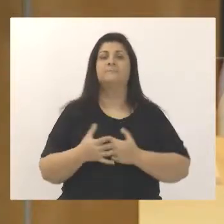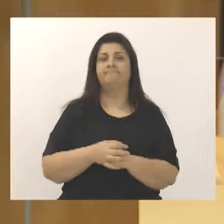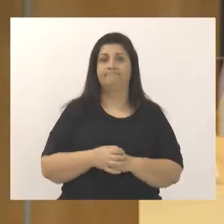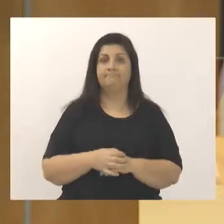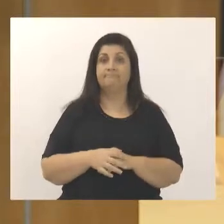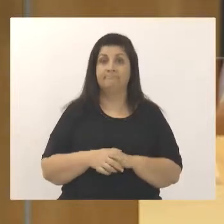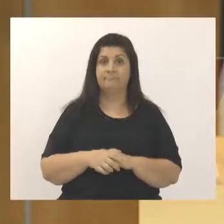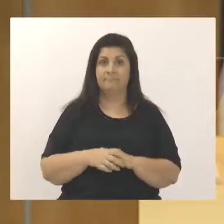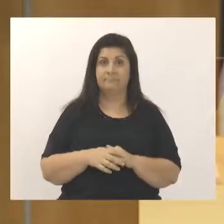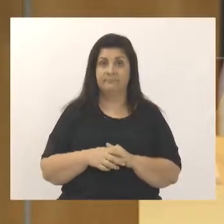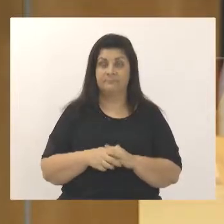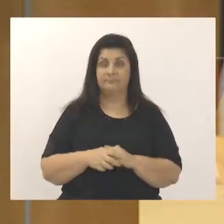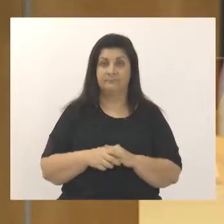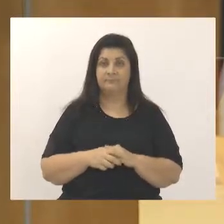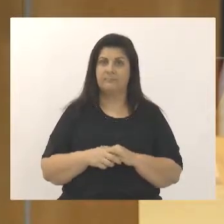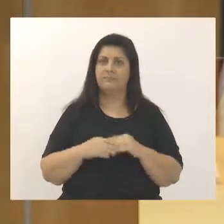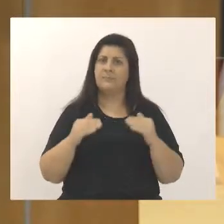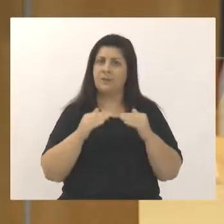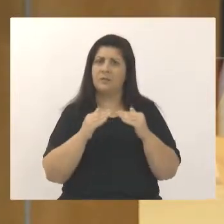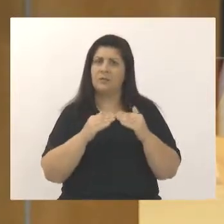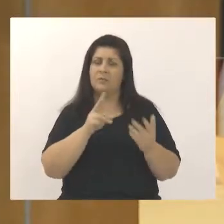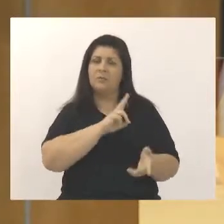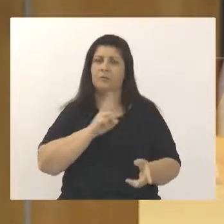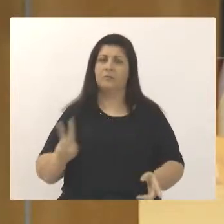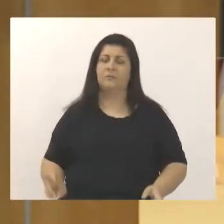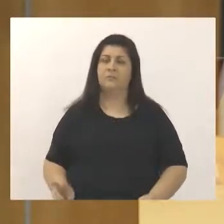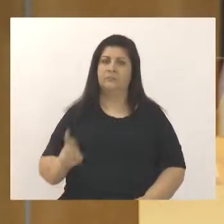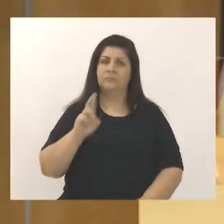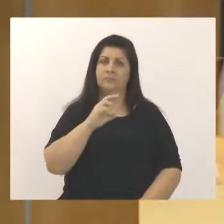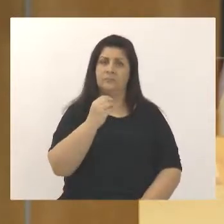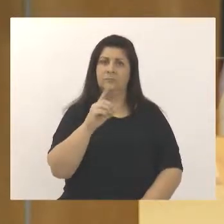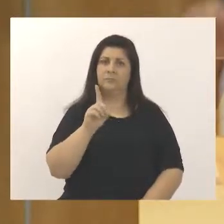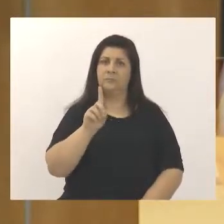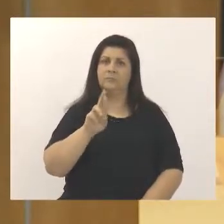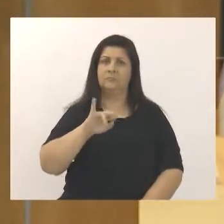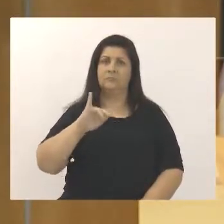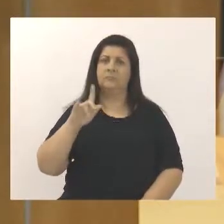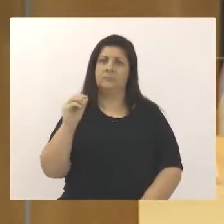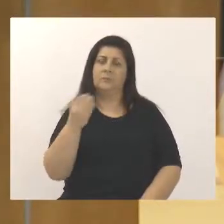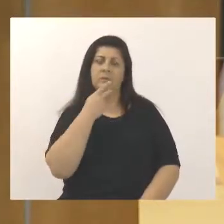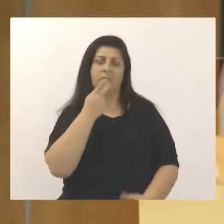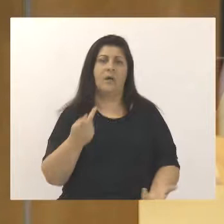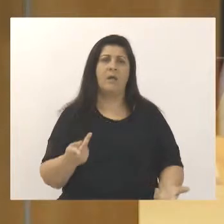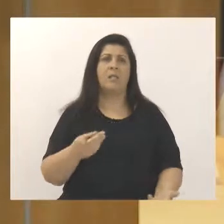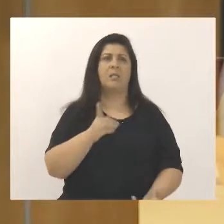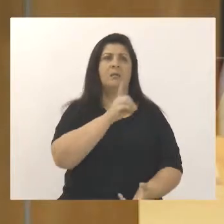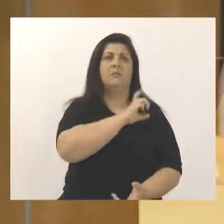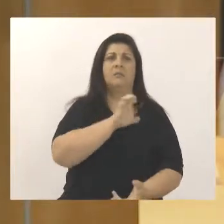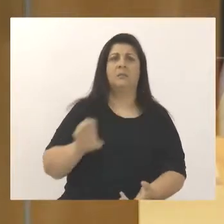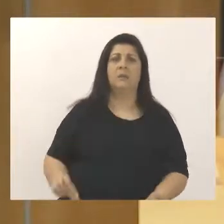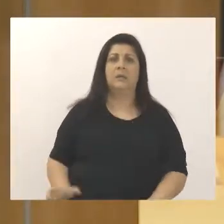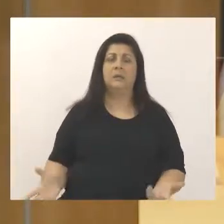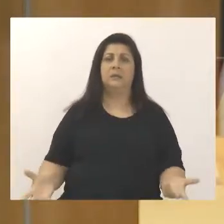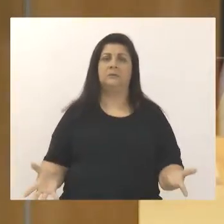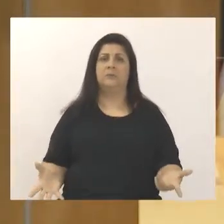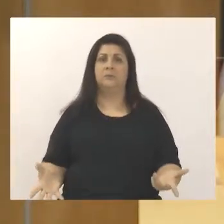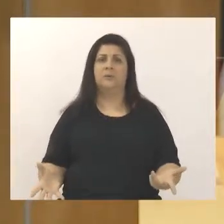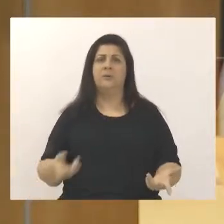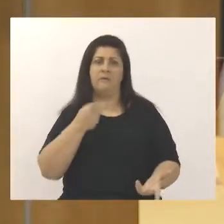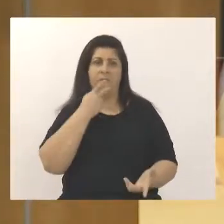E aí, eu concordo quando o vereador Rodrigo disse que é importante, muitas vezes o deputado, a mulher